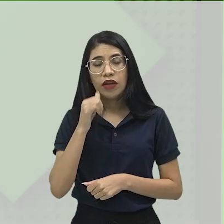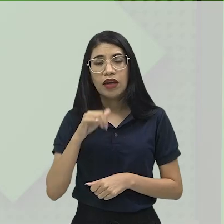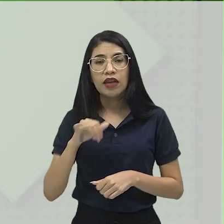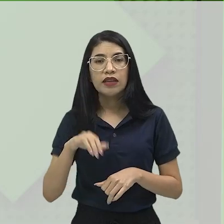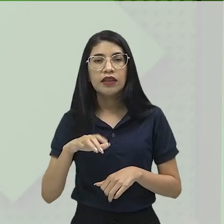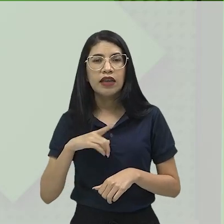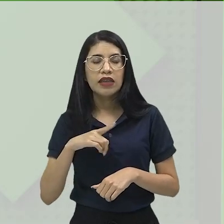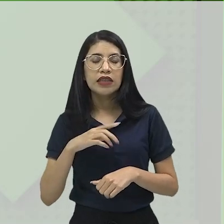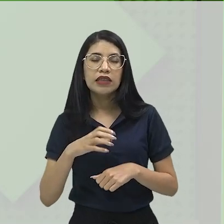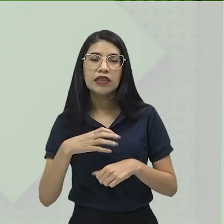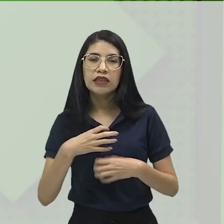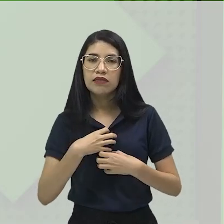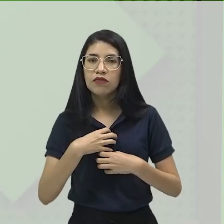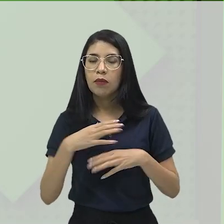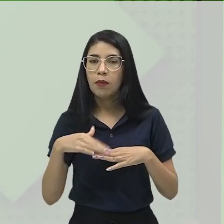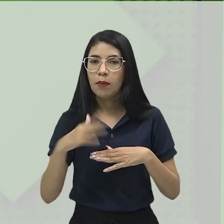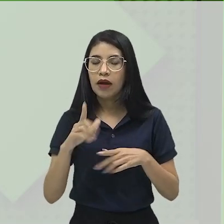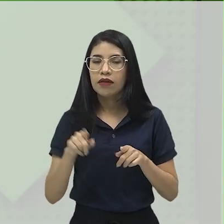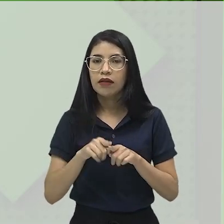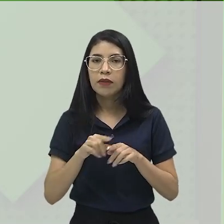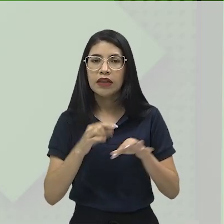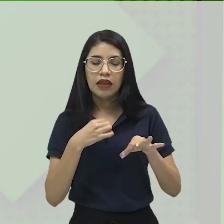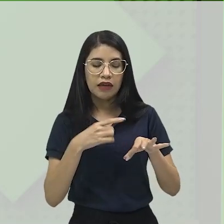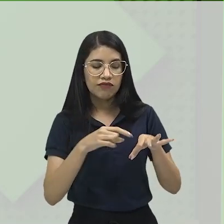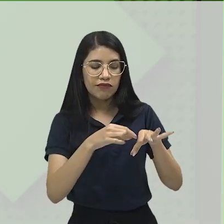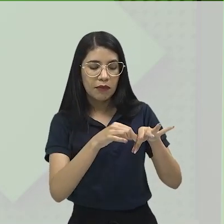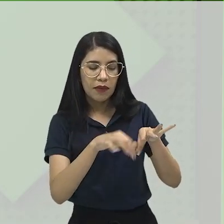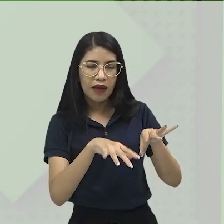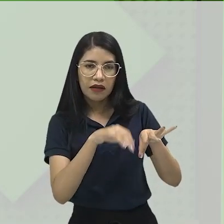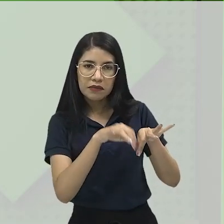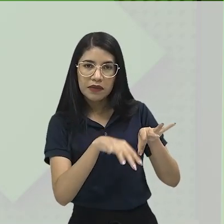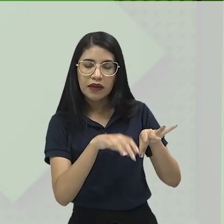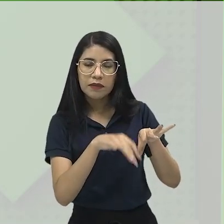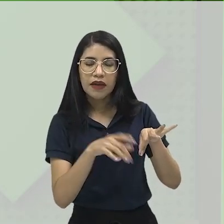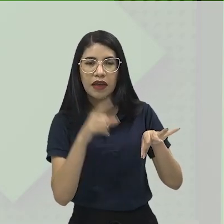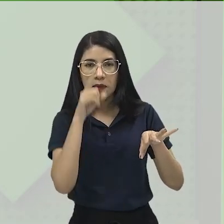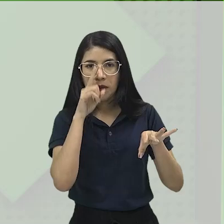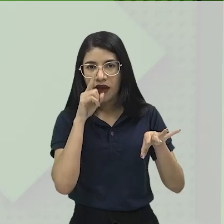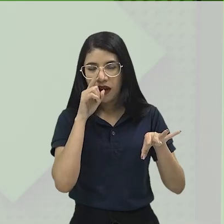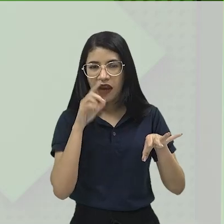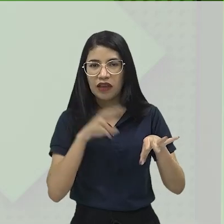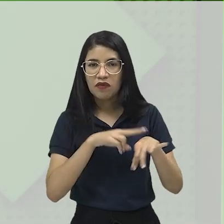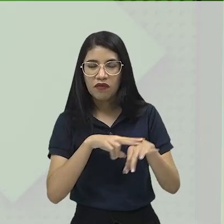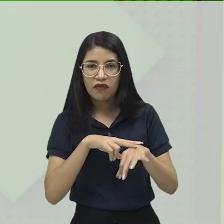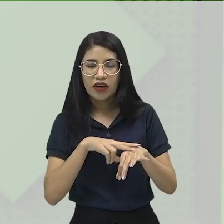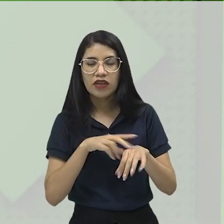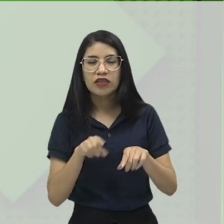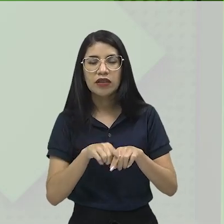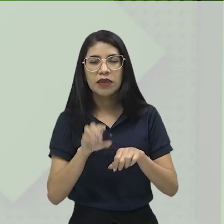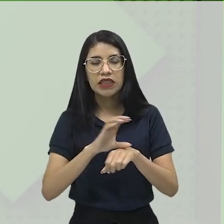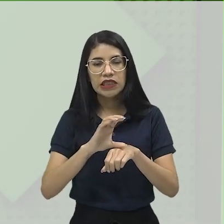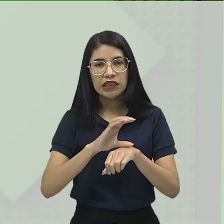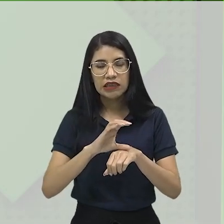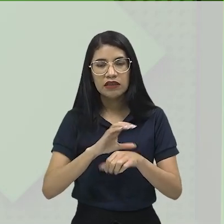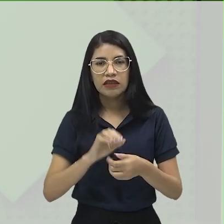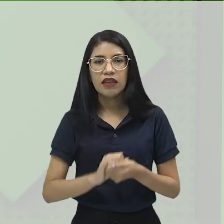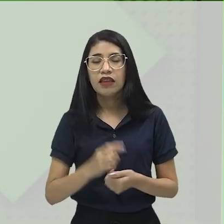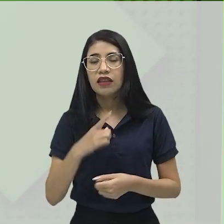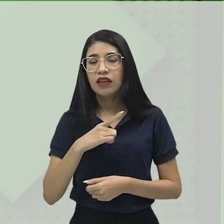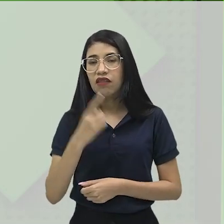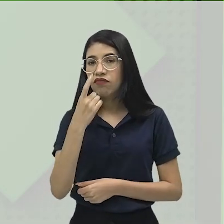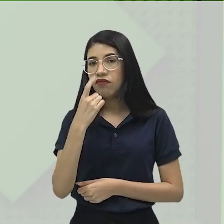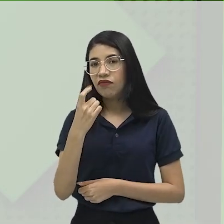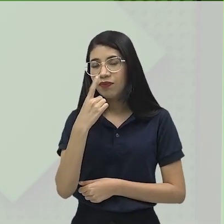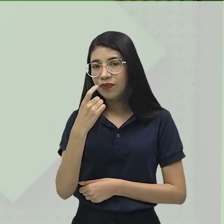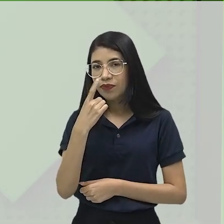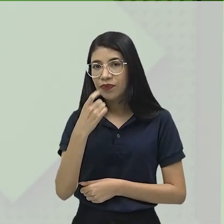esses sintomas, tá? Ela vai apresentar ali o corrimento amarelado, esverdeado ou acinzentado, com mau